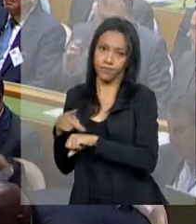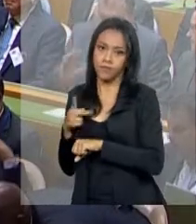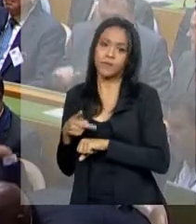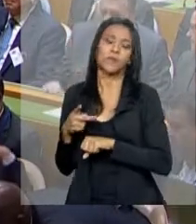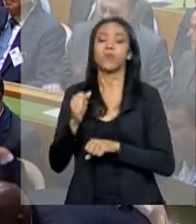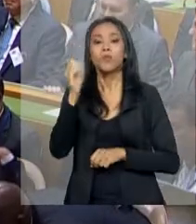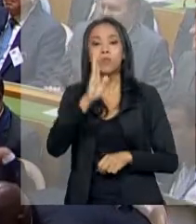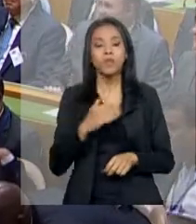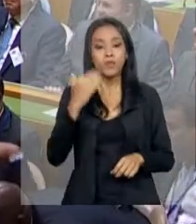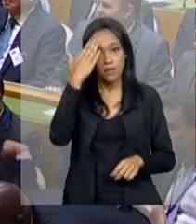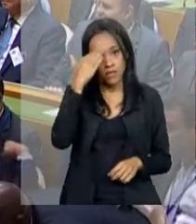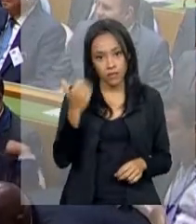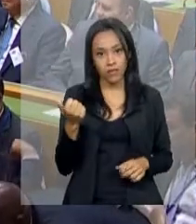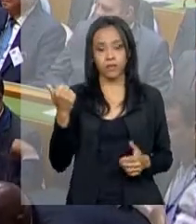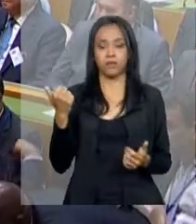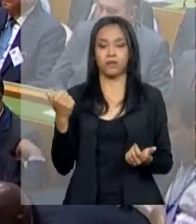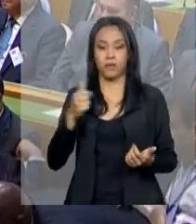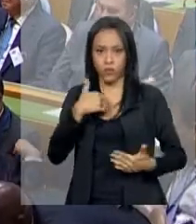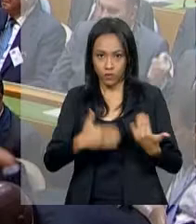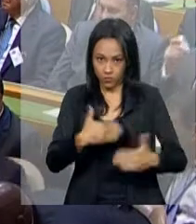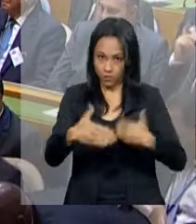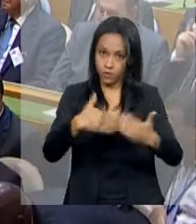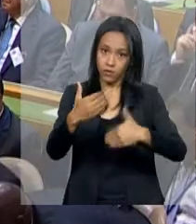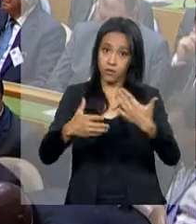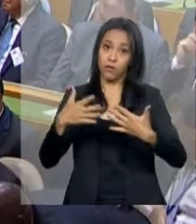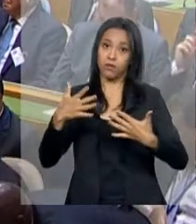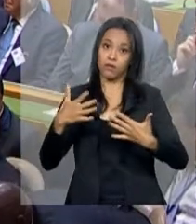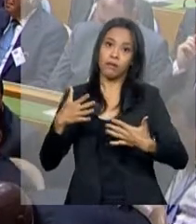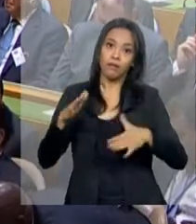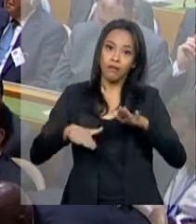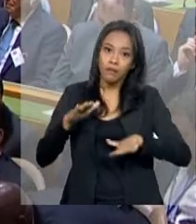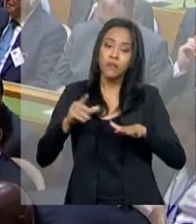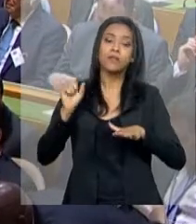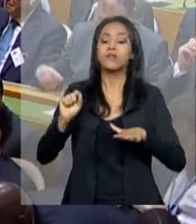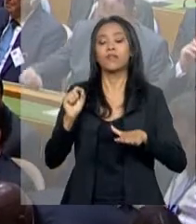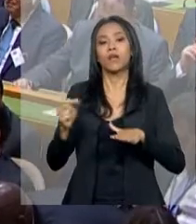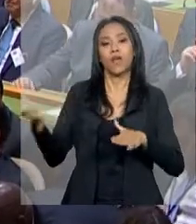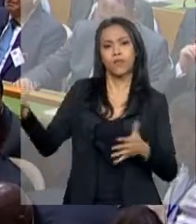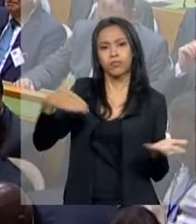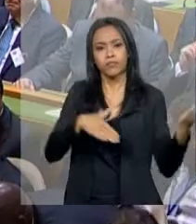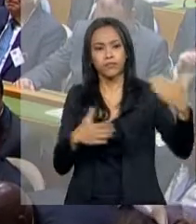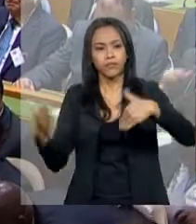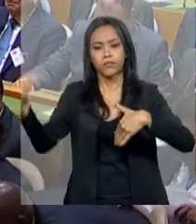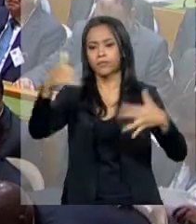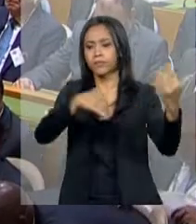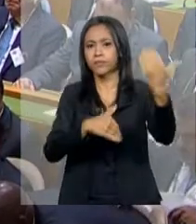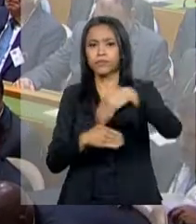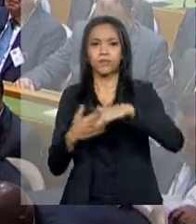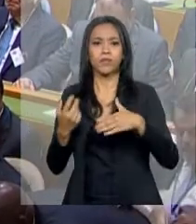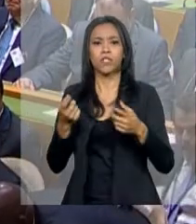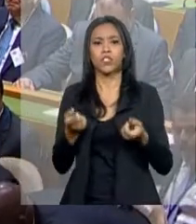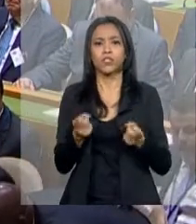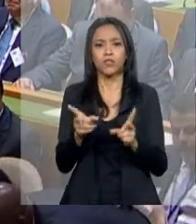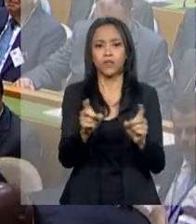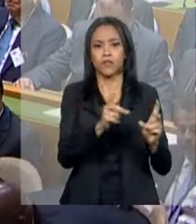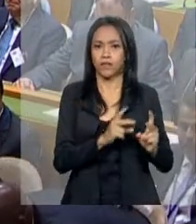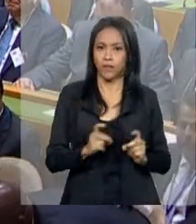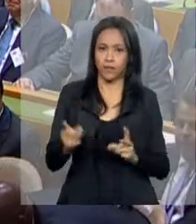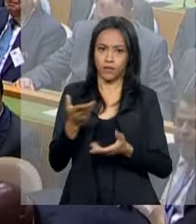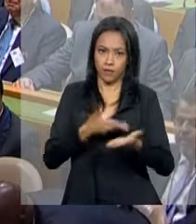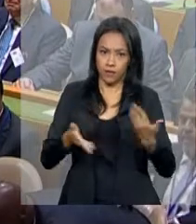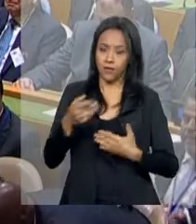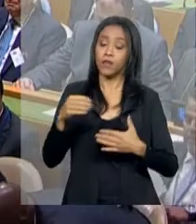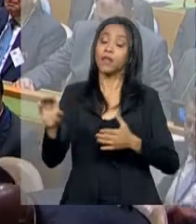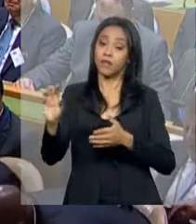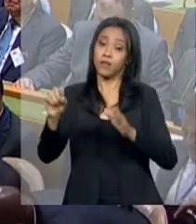nosso desenvolvimento comum depende de mais fluxos internacionais de comércio e